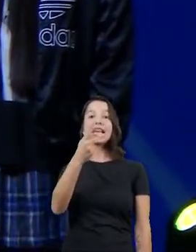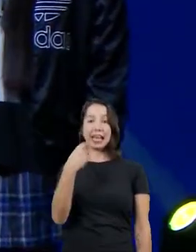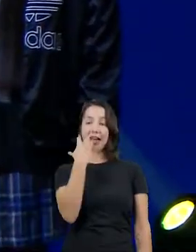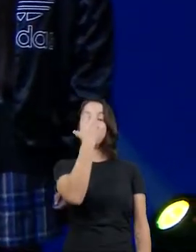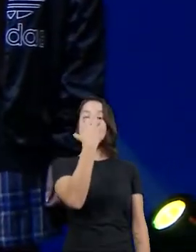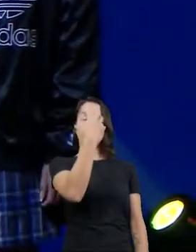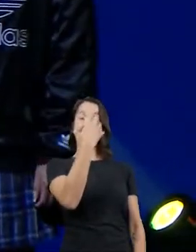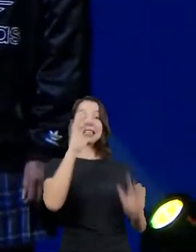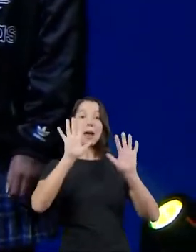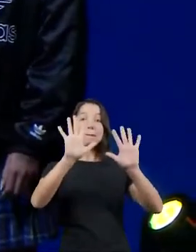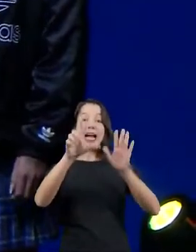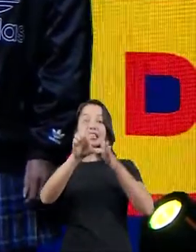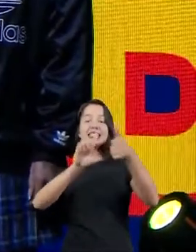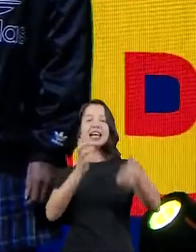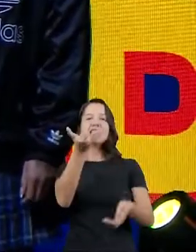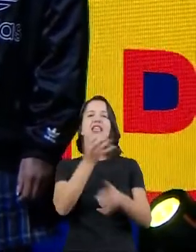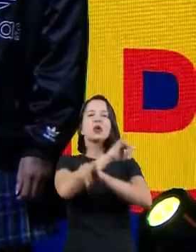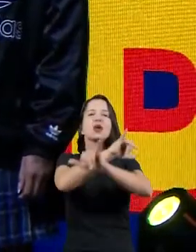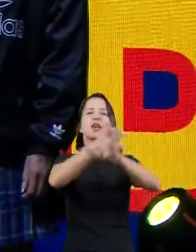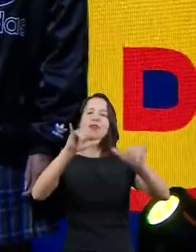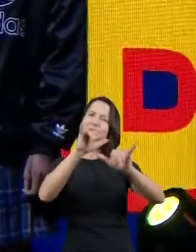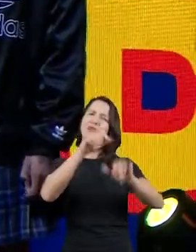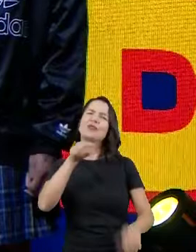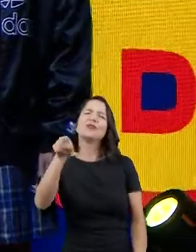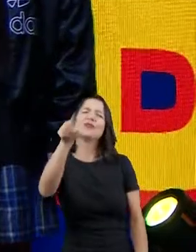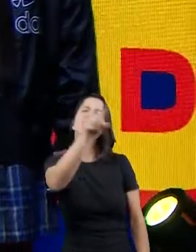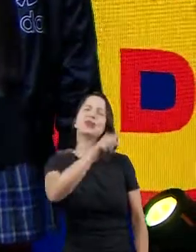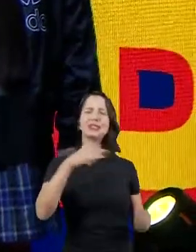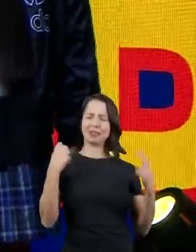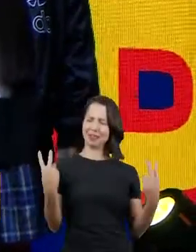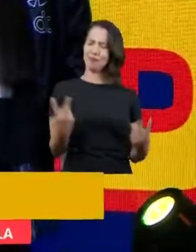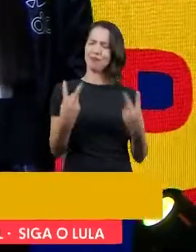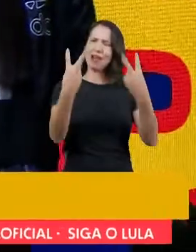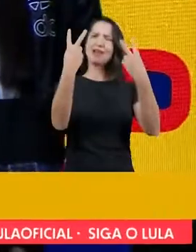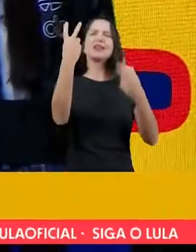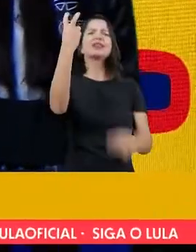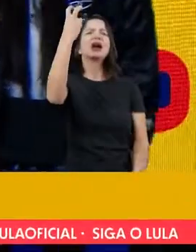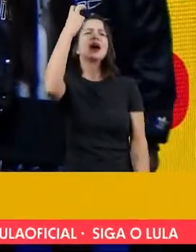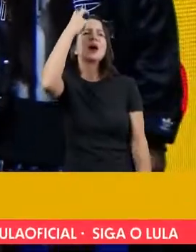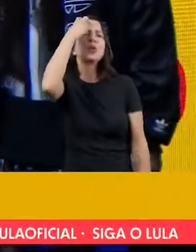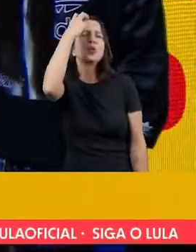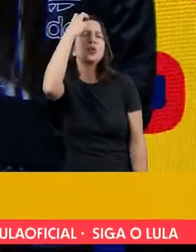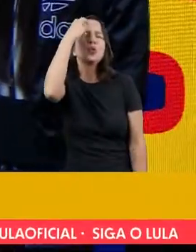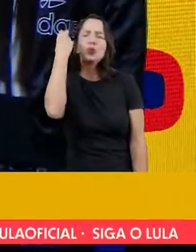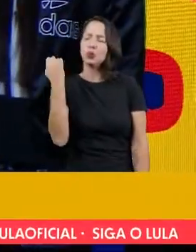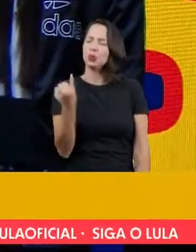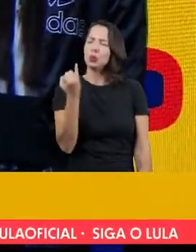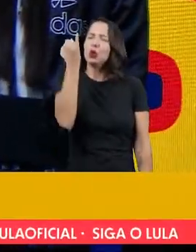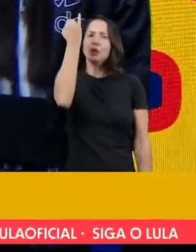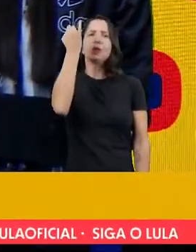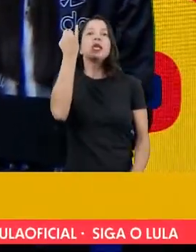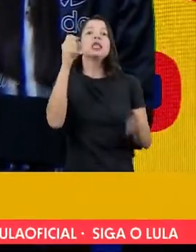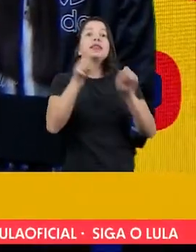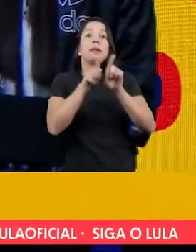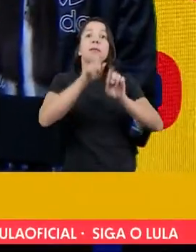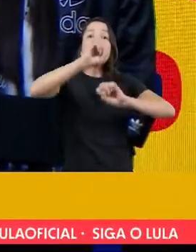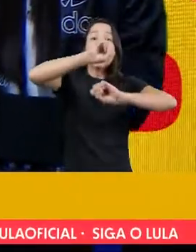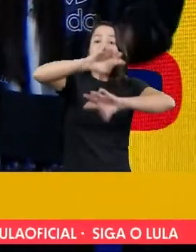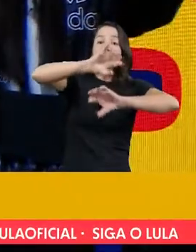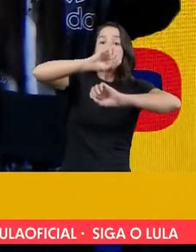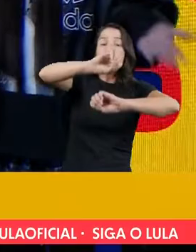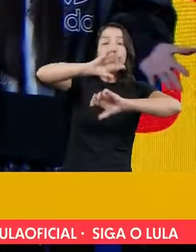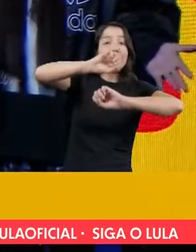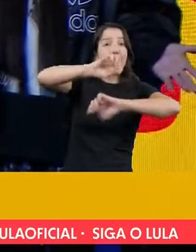valorizar a cultura e a educação no nosso país. Senhor presidente, se o senhor estiver me ouvindo, saiba que eu amo muito o senhor e foi através de